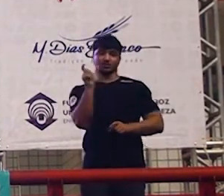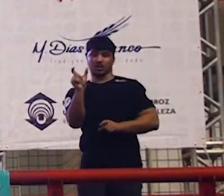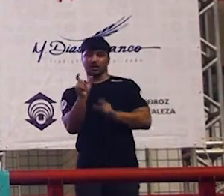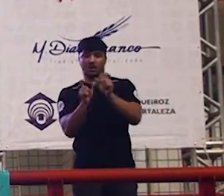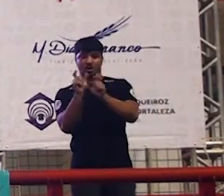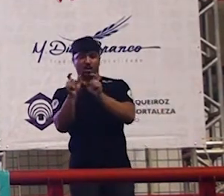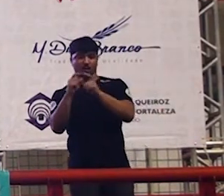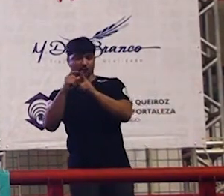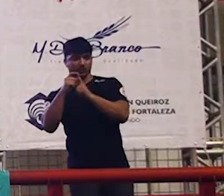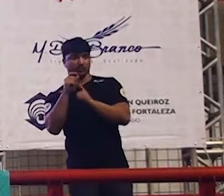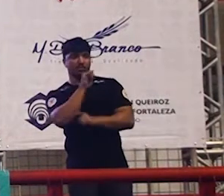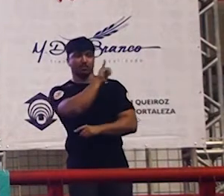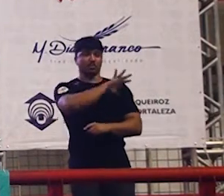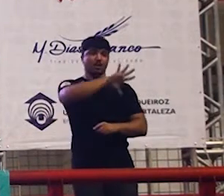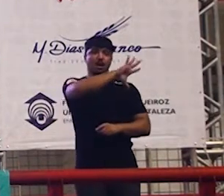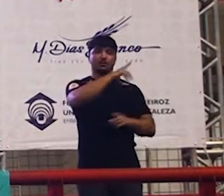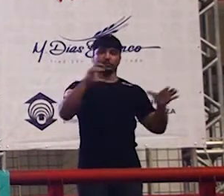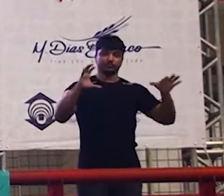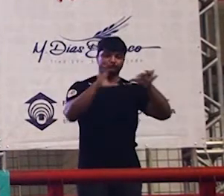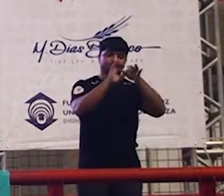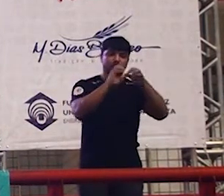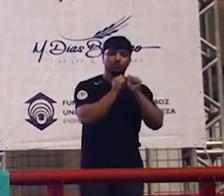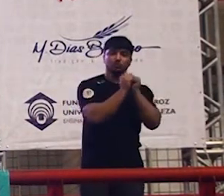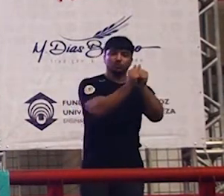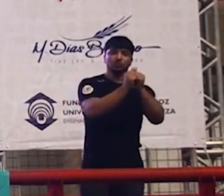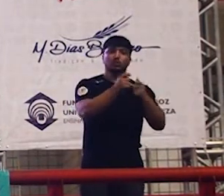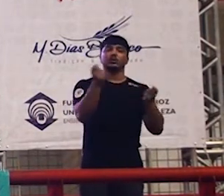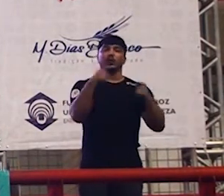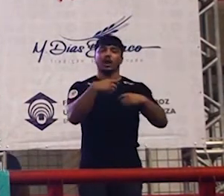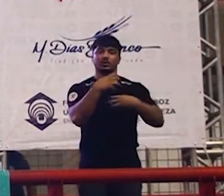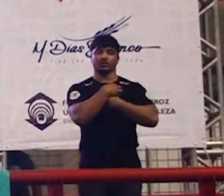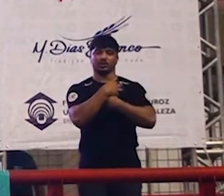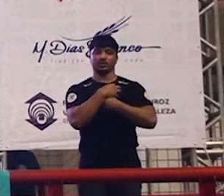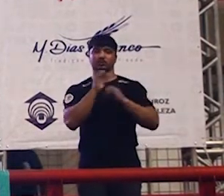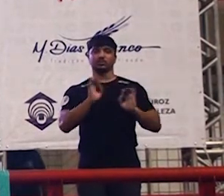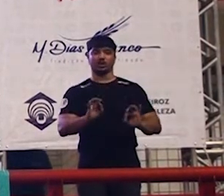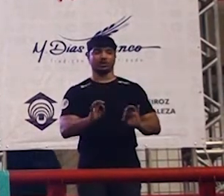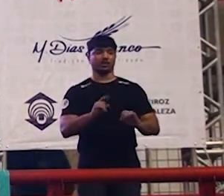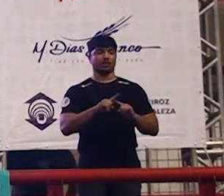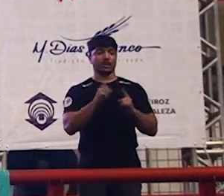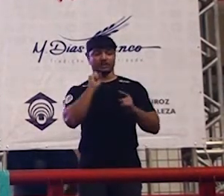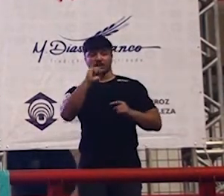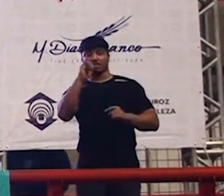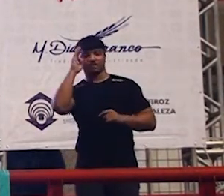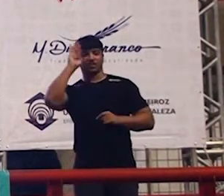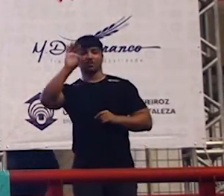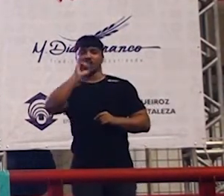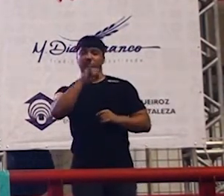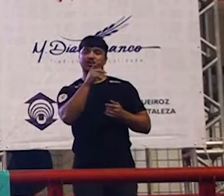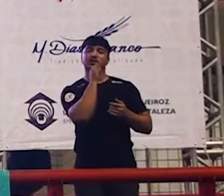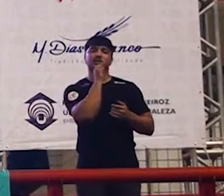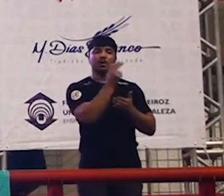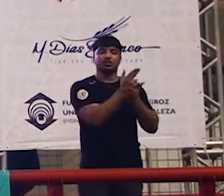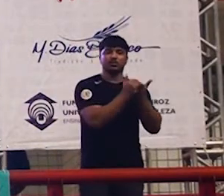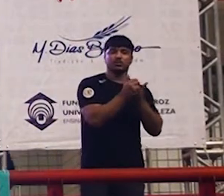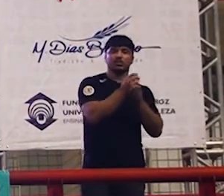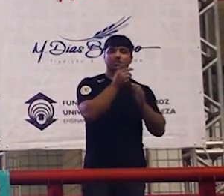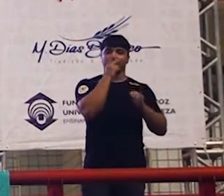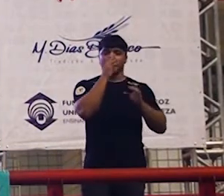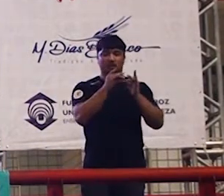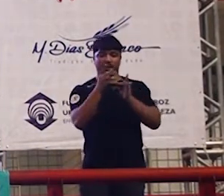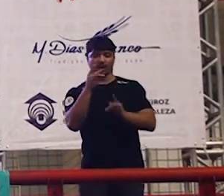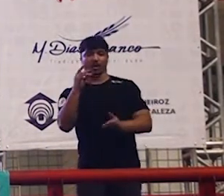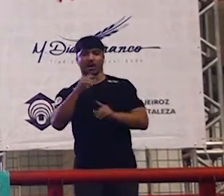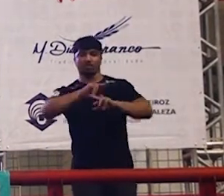se abraçar para a construção de sentido, principalmente quando é um desenho mais bem apurado, mais bem